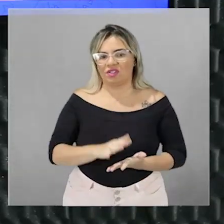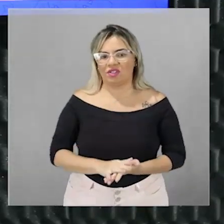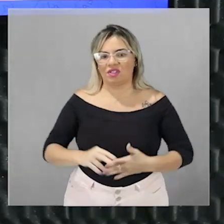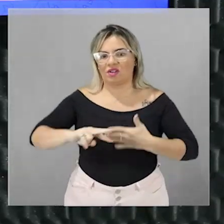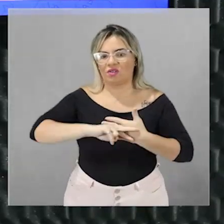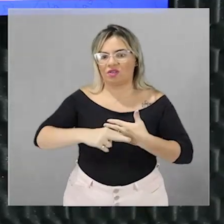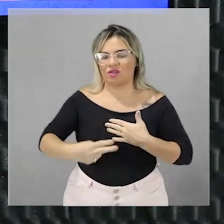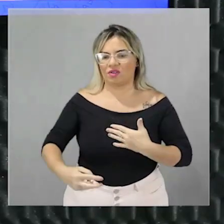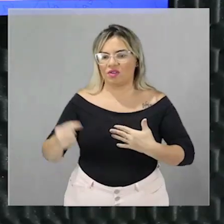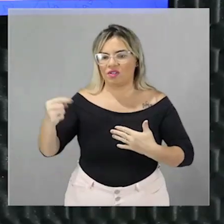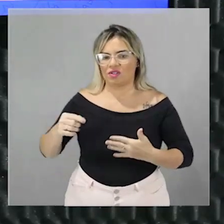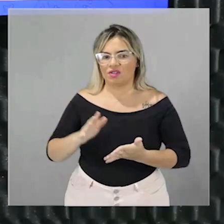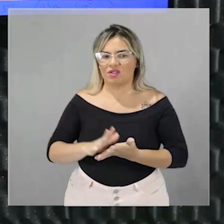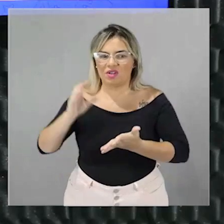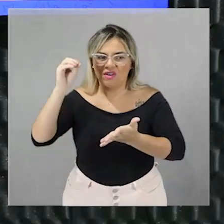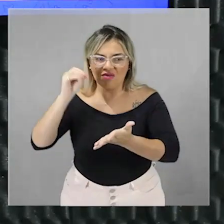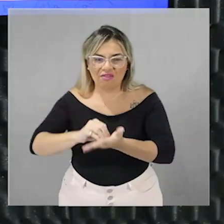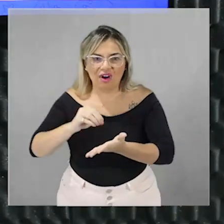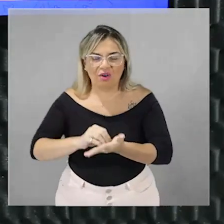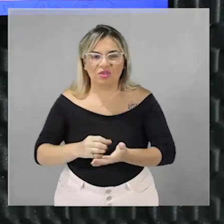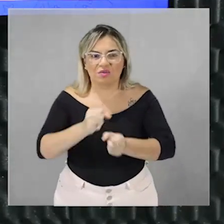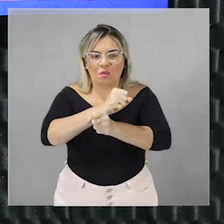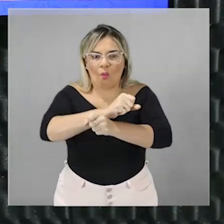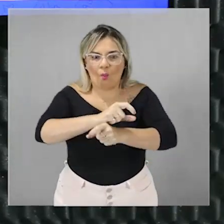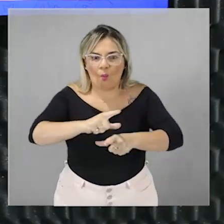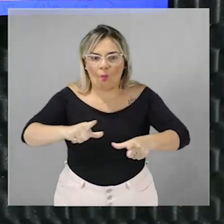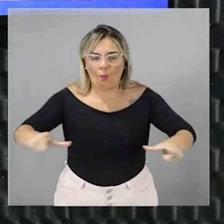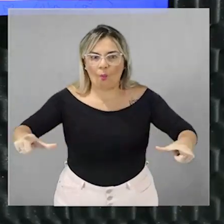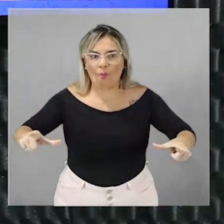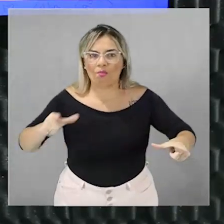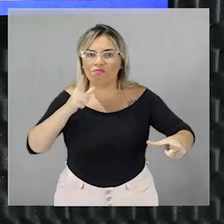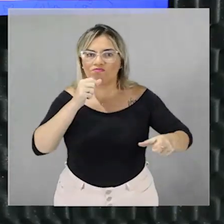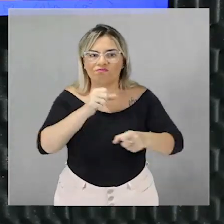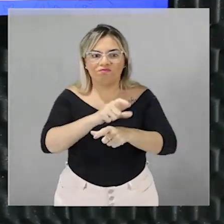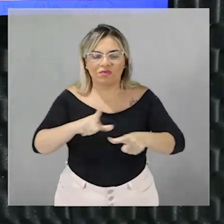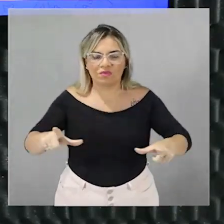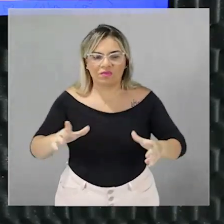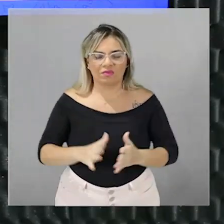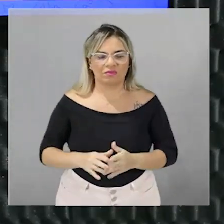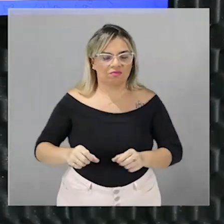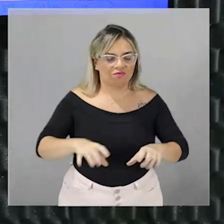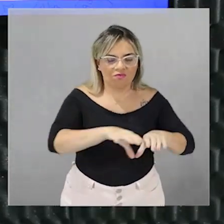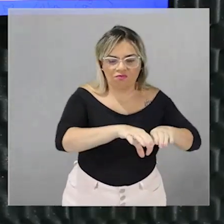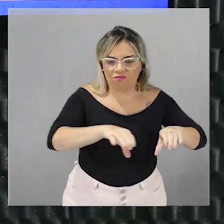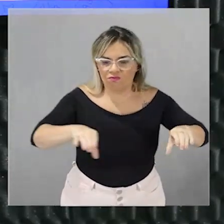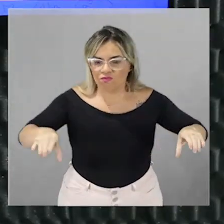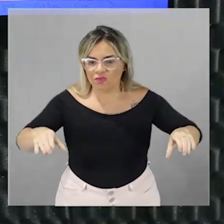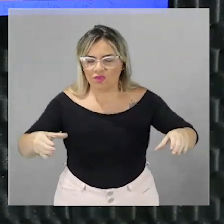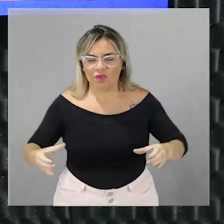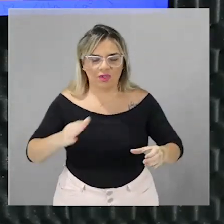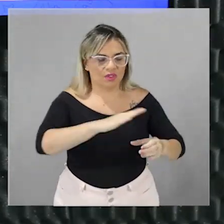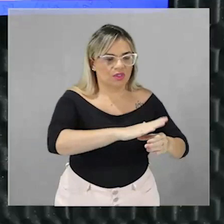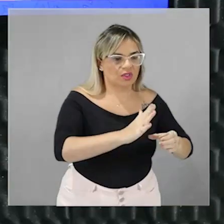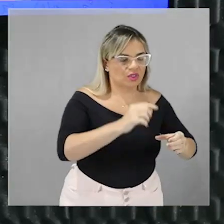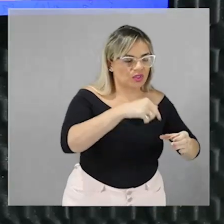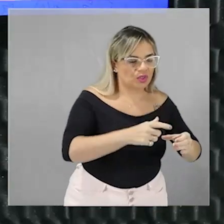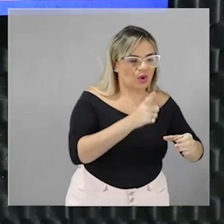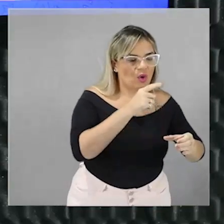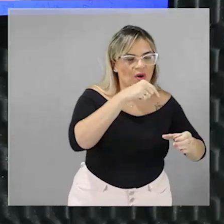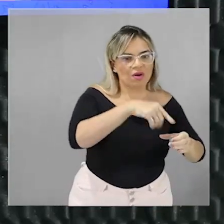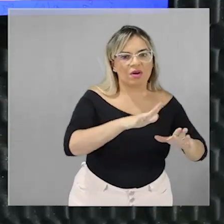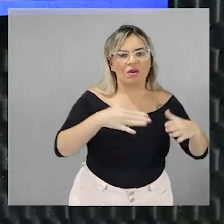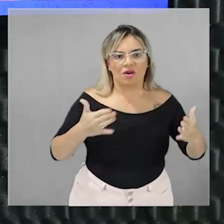em que, claramente? Uma falta de saneamento básico, por exemplo, acesso à água encanada, à rede de esgoto. Rapidamente eu já